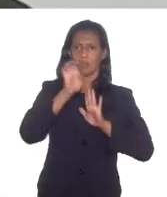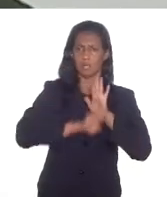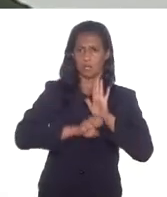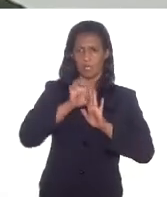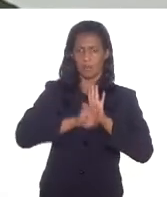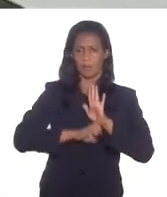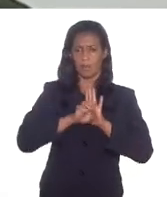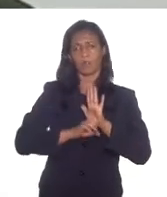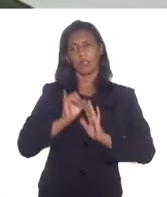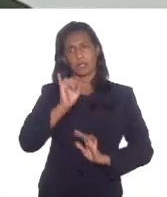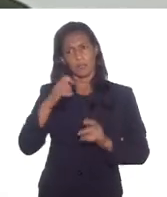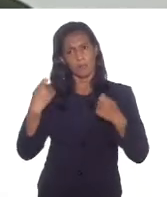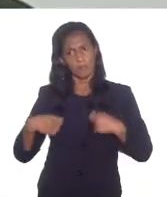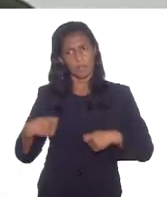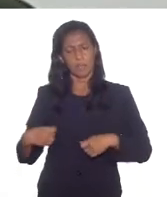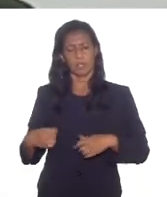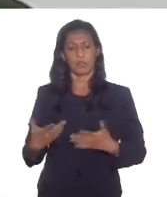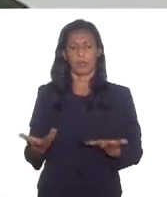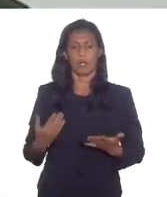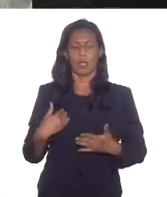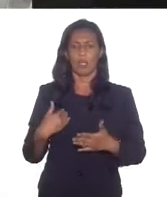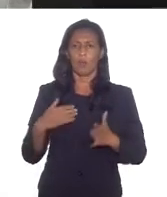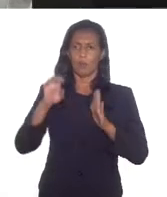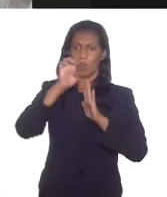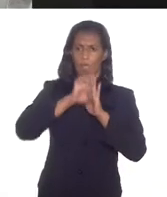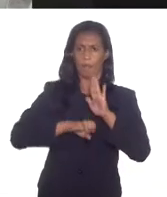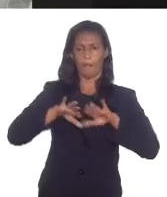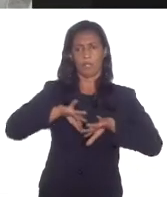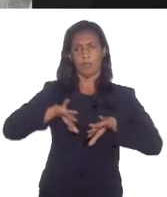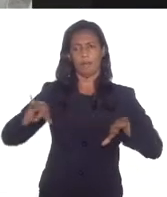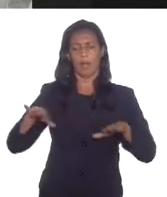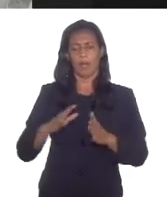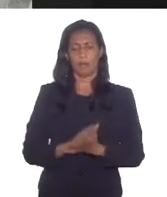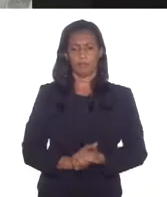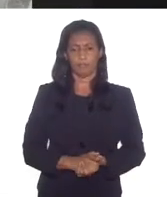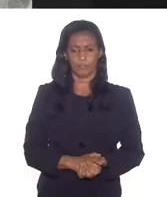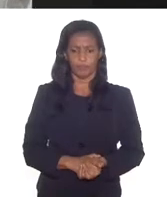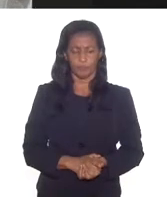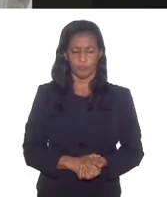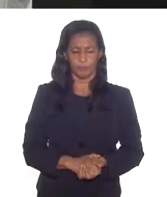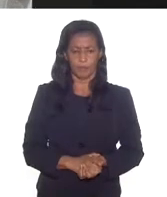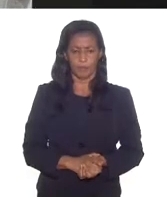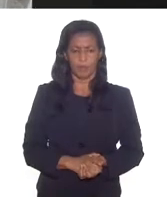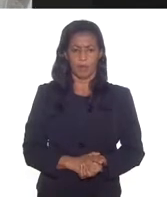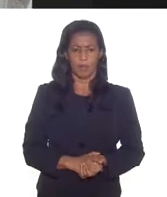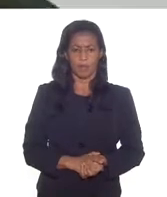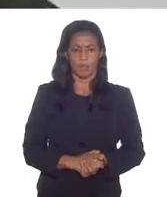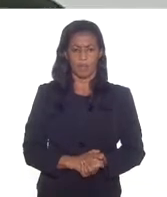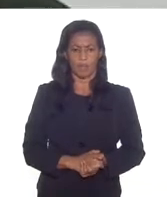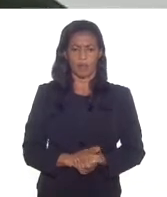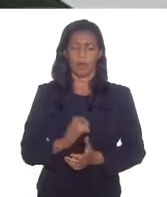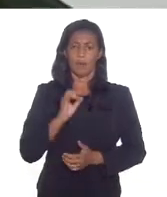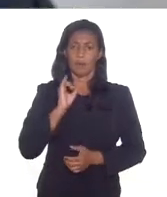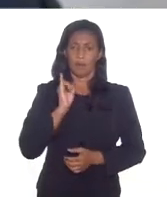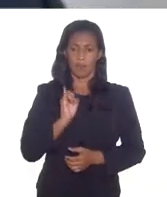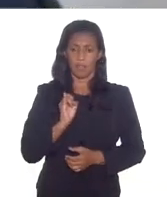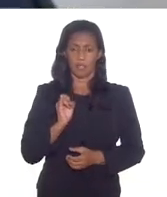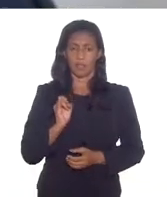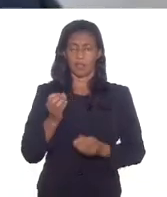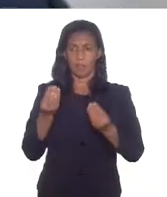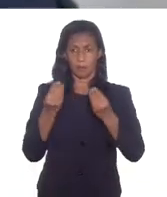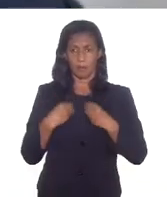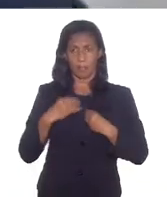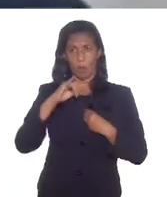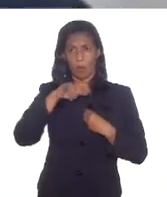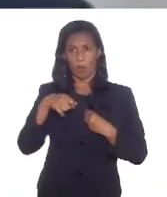se necessário for, apresento emendas em separado. Mas Vossa Excelência, se puder nos dar... Dá para encaminhar assim,